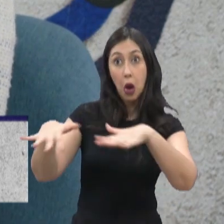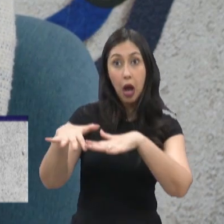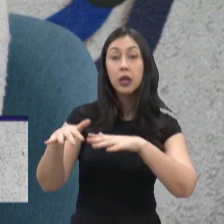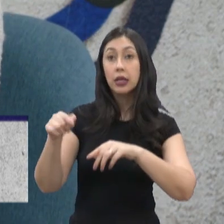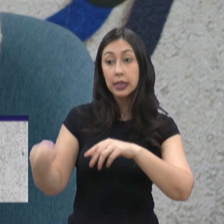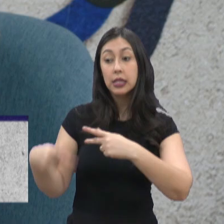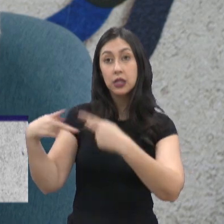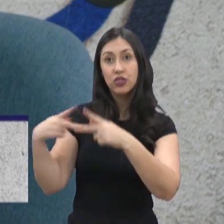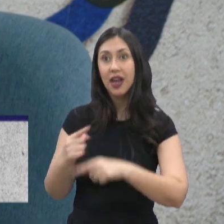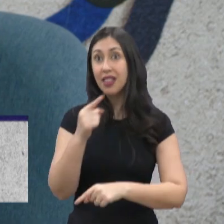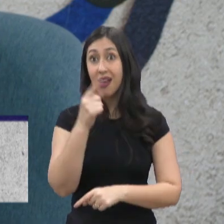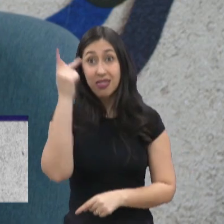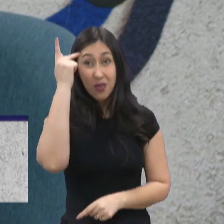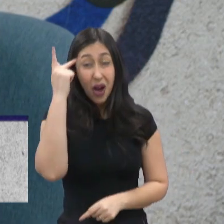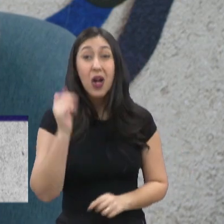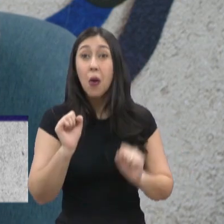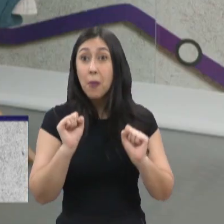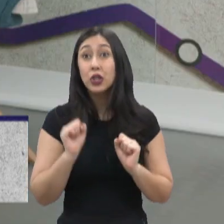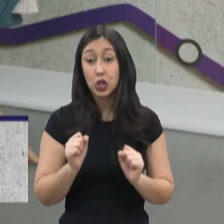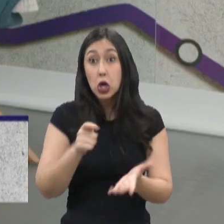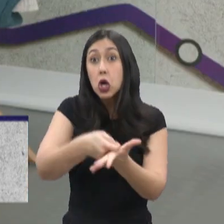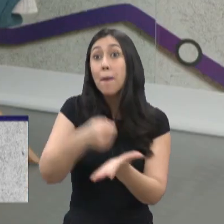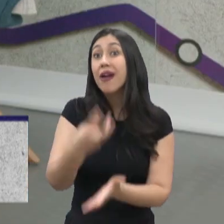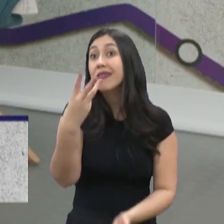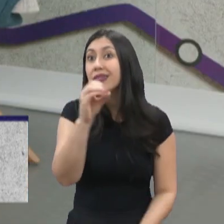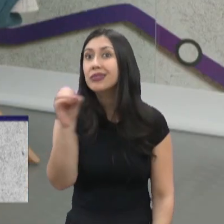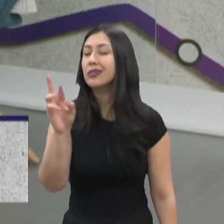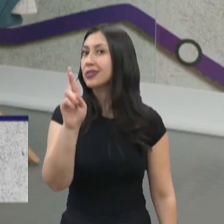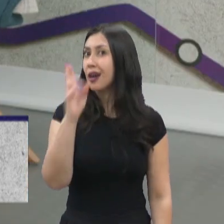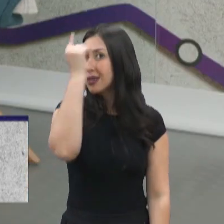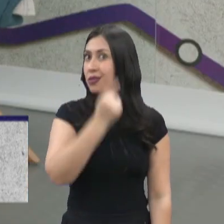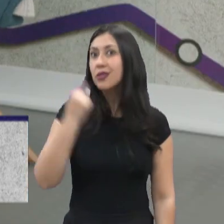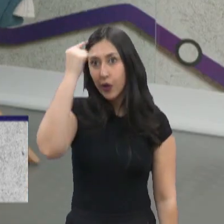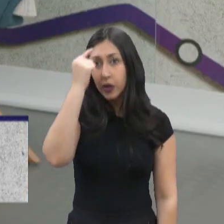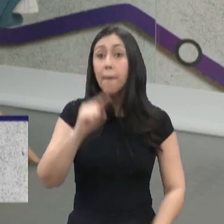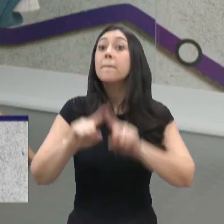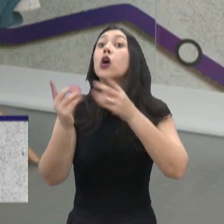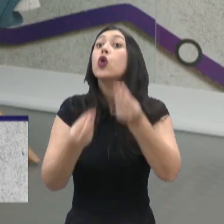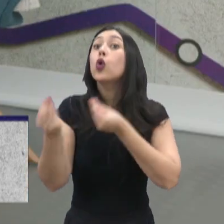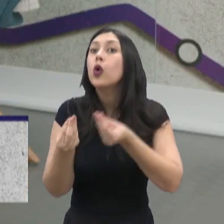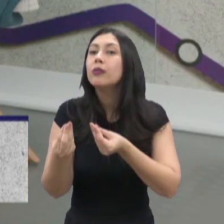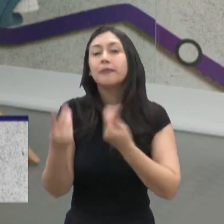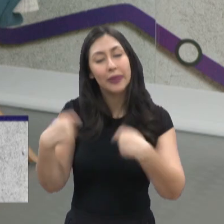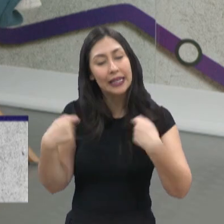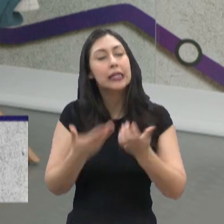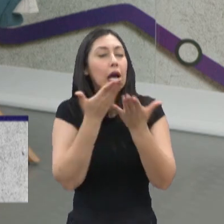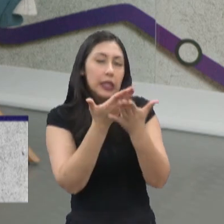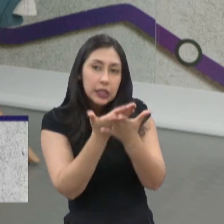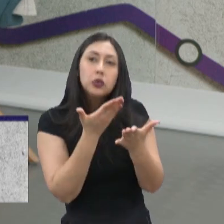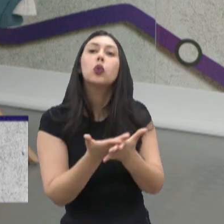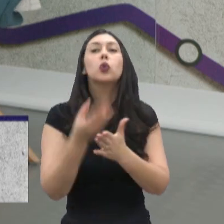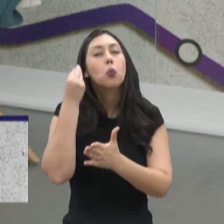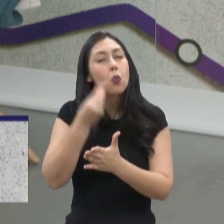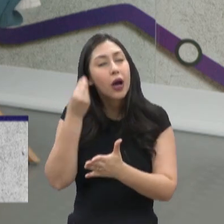ter profissionais ganhando até 300 reais a hora-aula. Olha então, só. Tudo isso construído com muito estudo, com muita bagagem, com muita especialização, que é outra